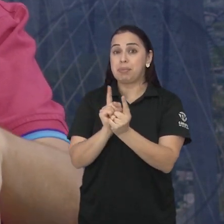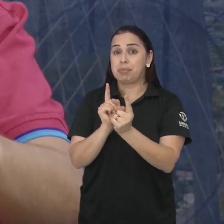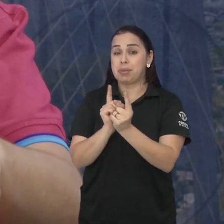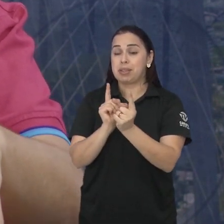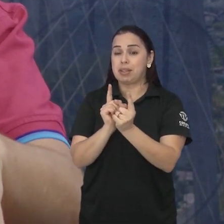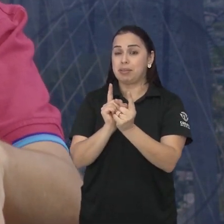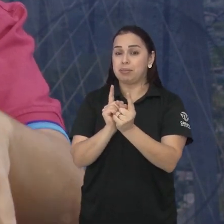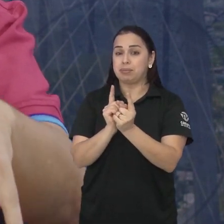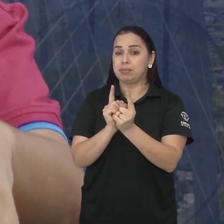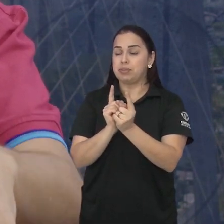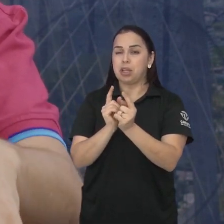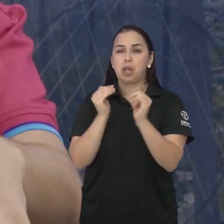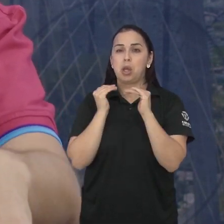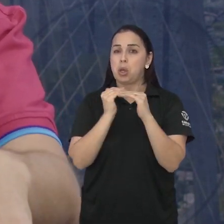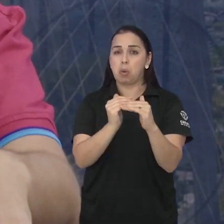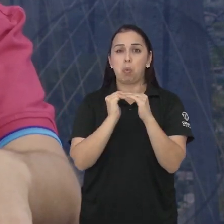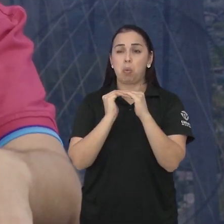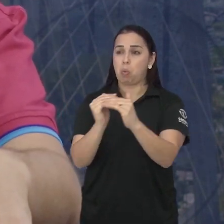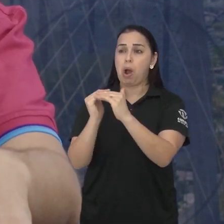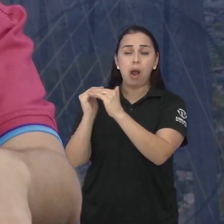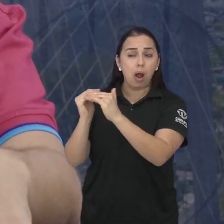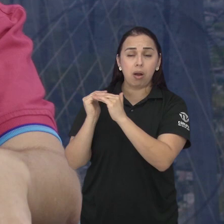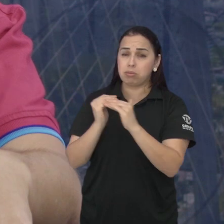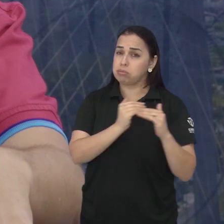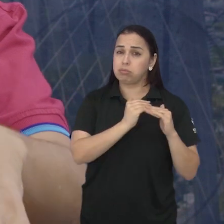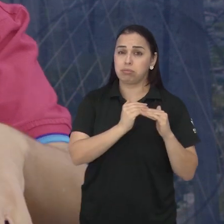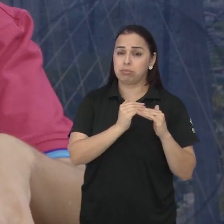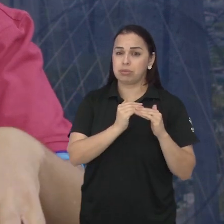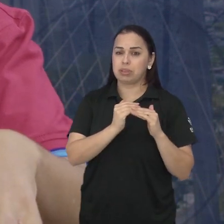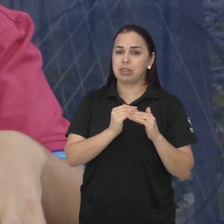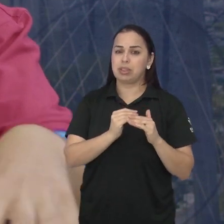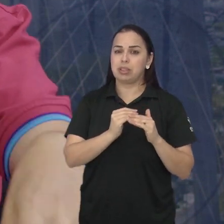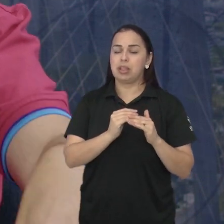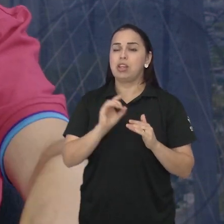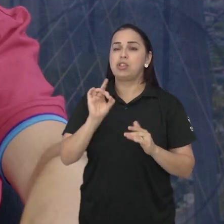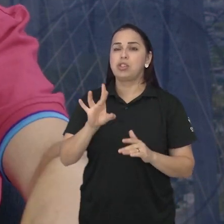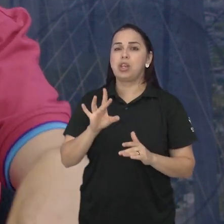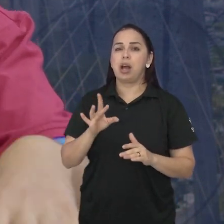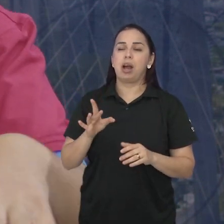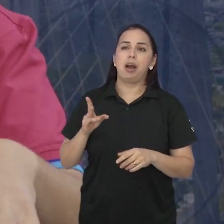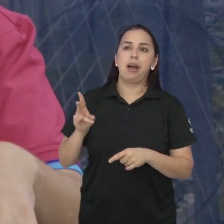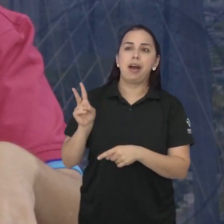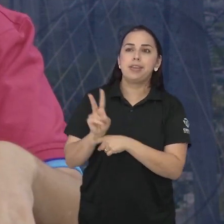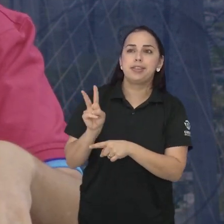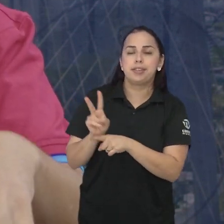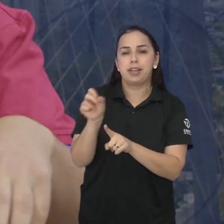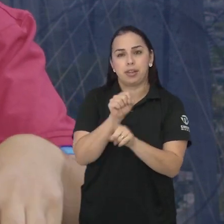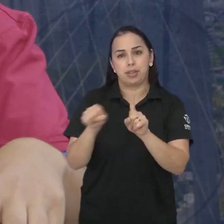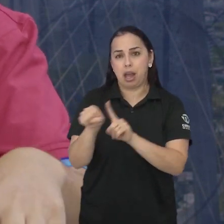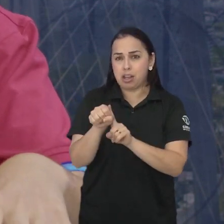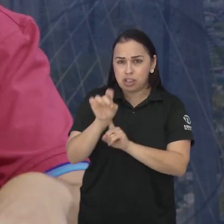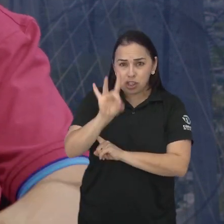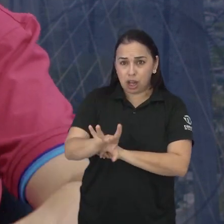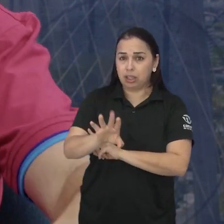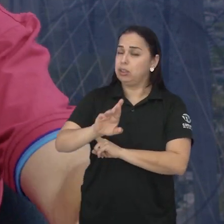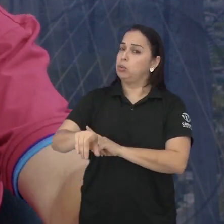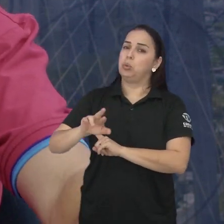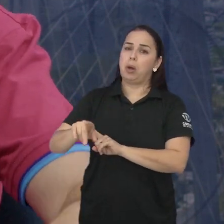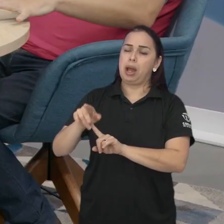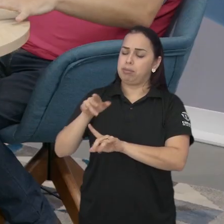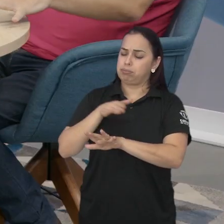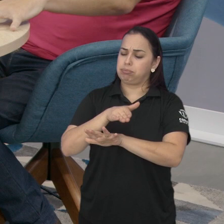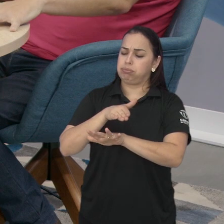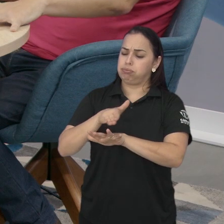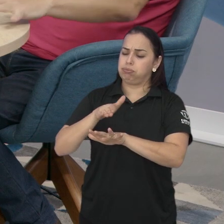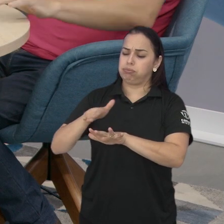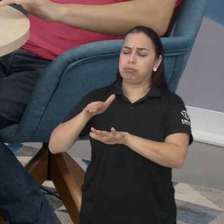forma transversal com todas as políticas públicas. Então não é só a assistência social. A assistência social